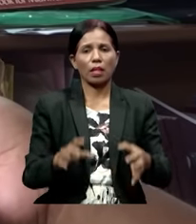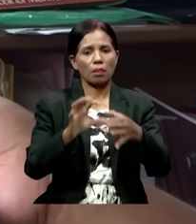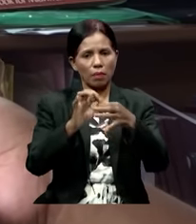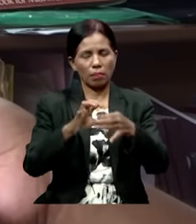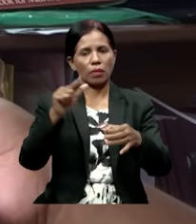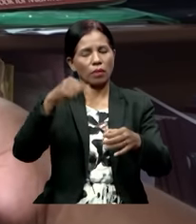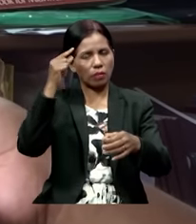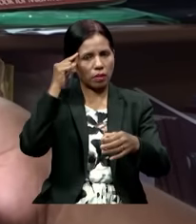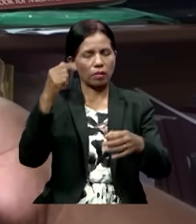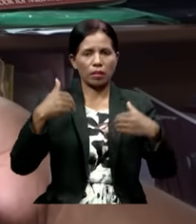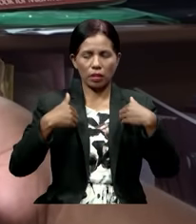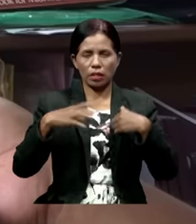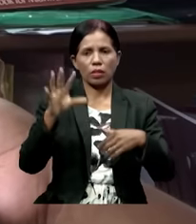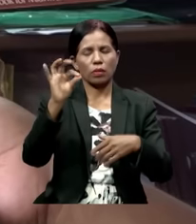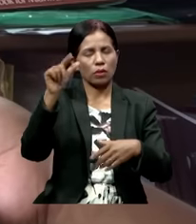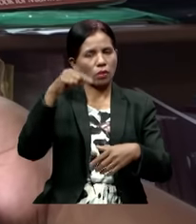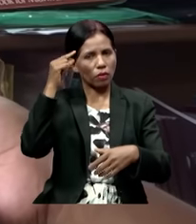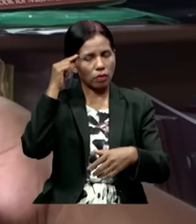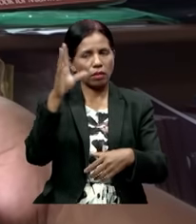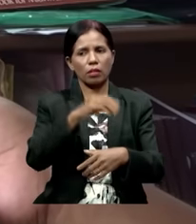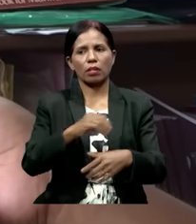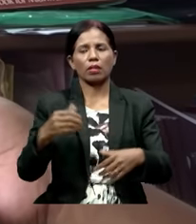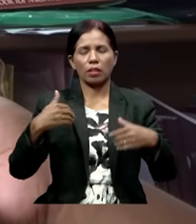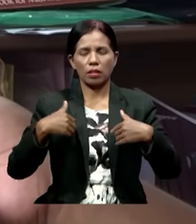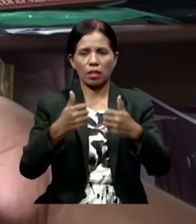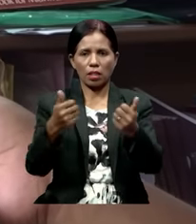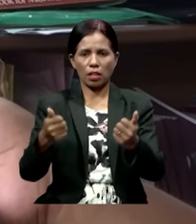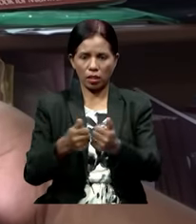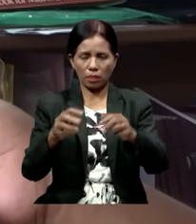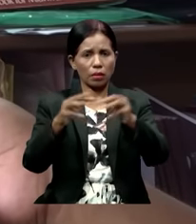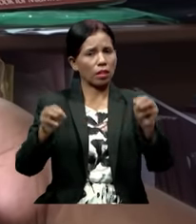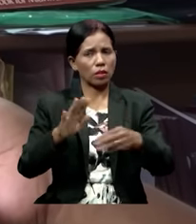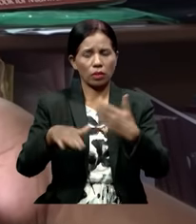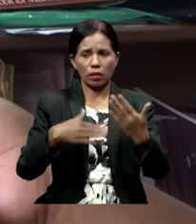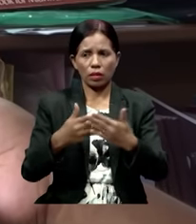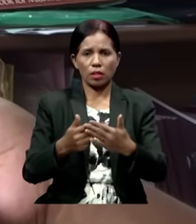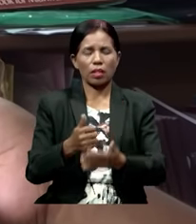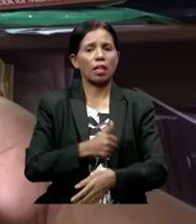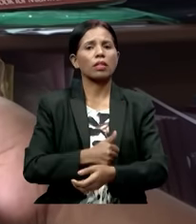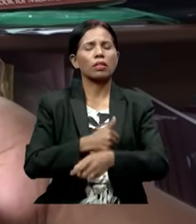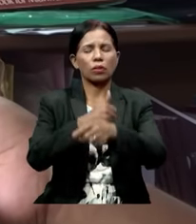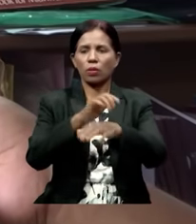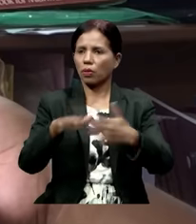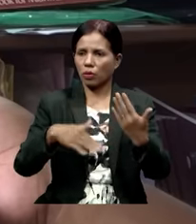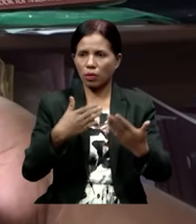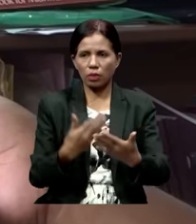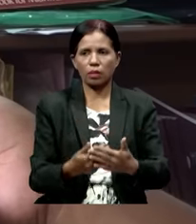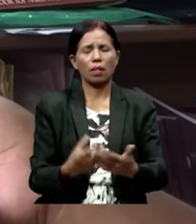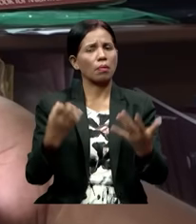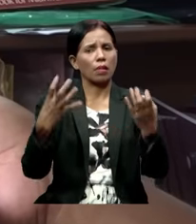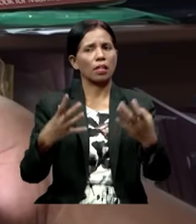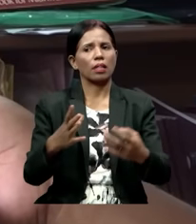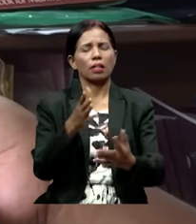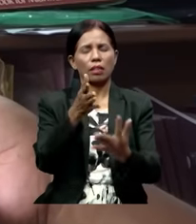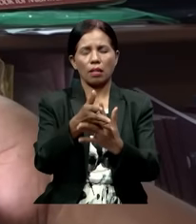governo, no governo constitucional, não lubo que irá. E a arte marciais só tu. Assessor será. Não é barra que a